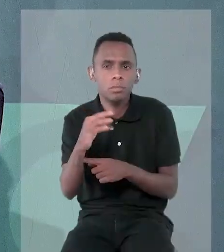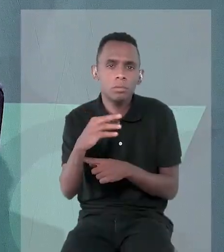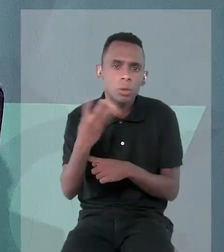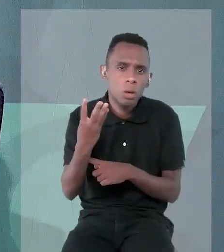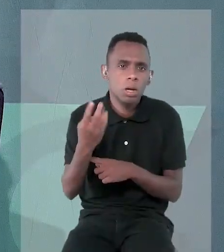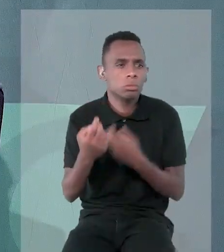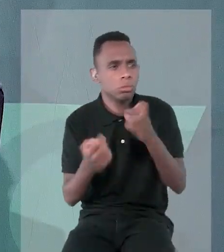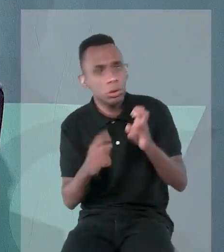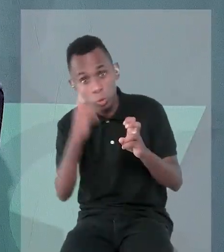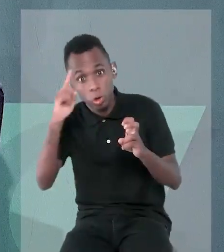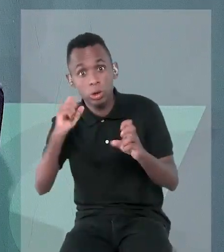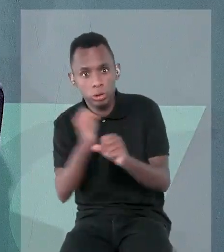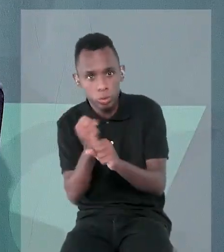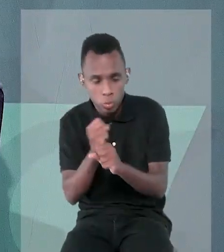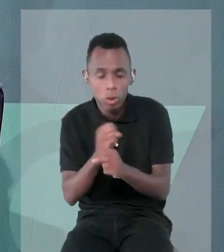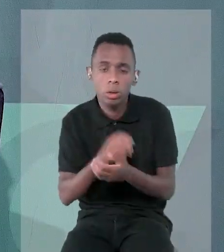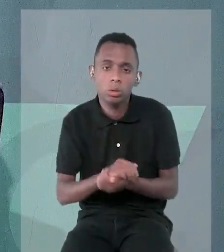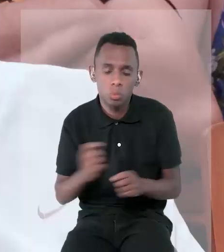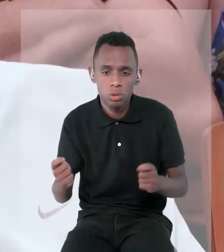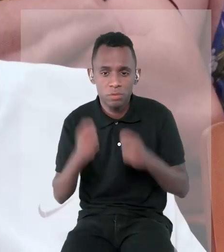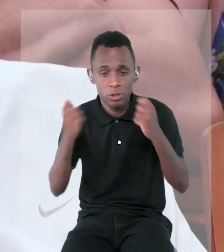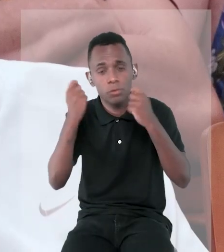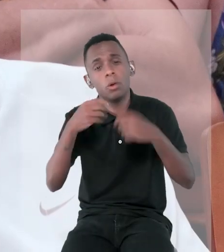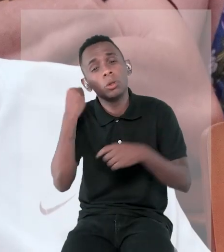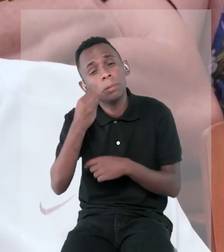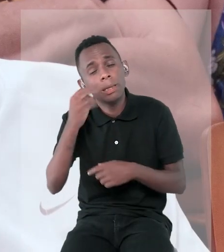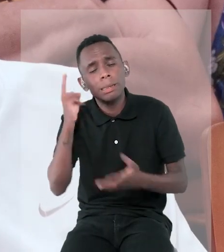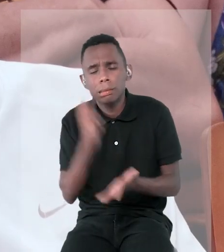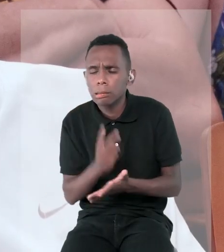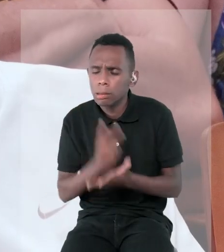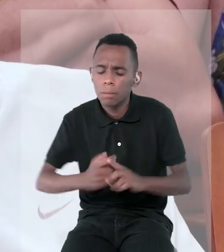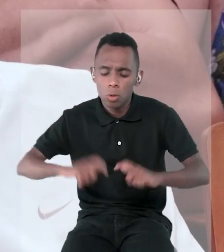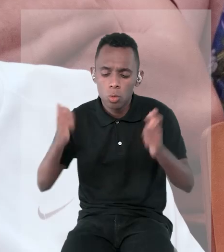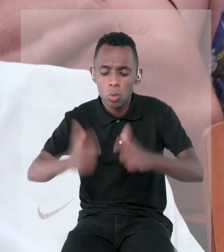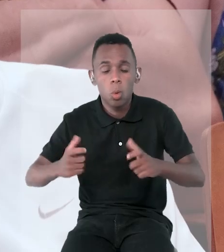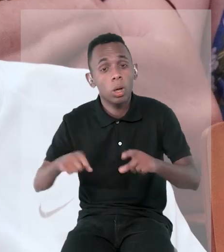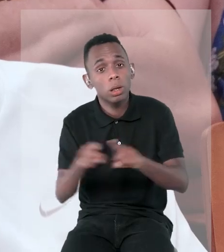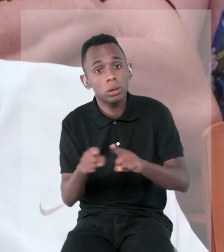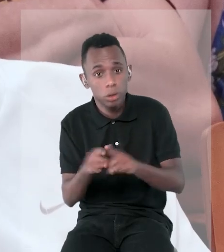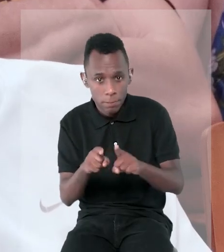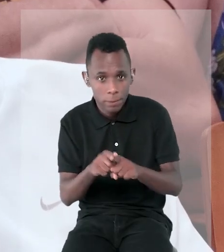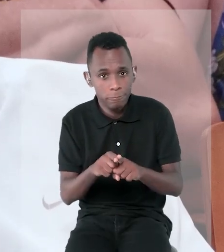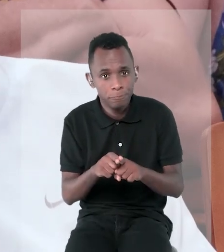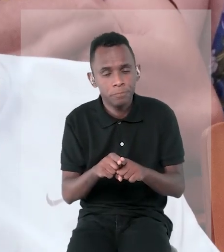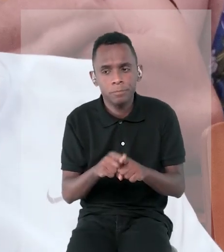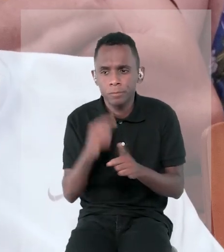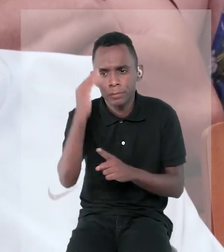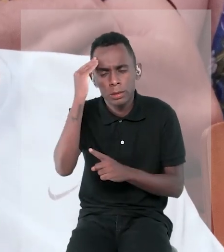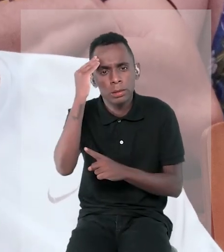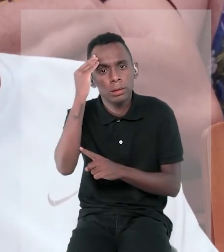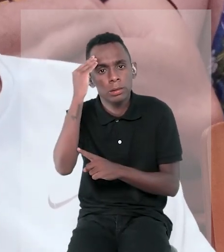dias por ano, com a ideia sempre de valorizar essa experiência local. Na plateia, espectadores ouvem